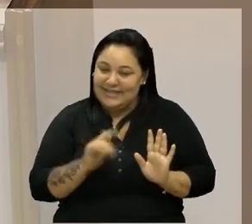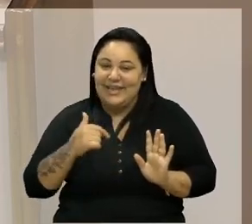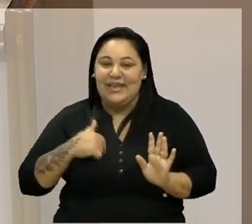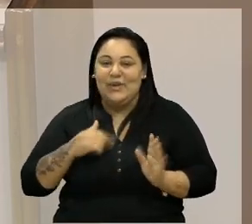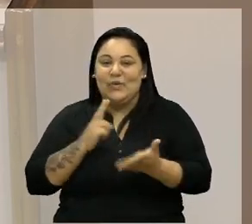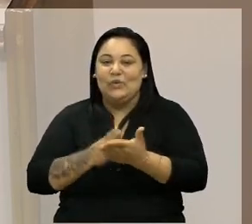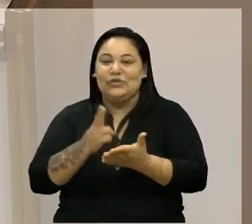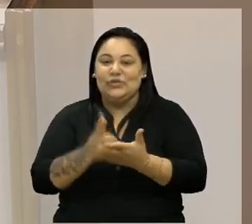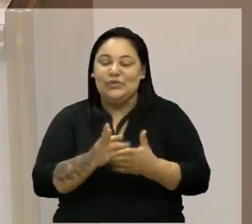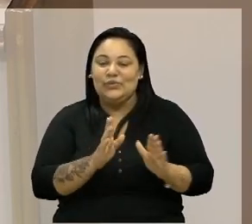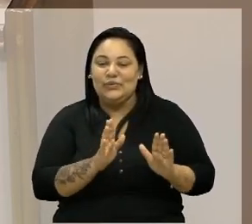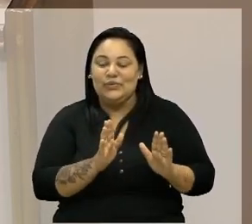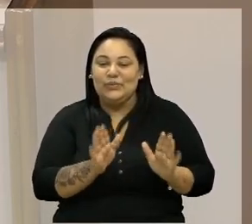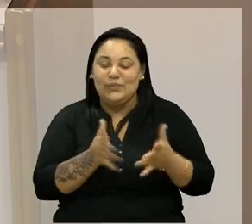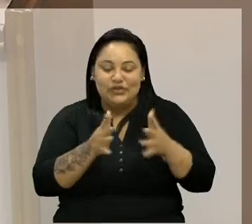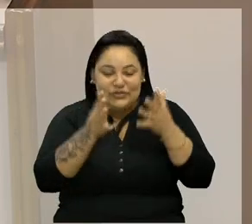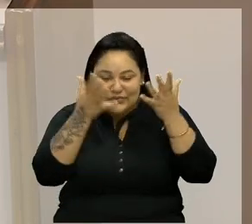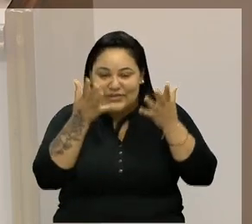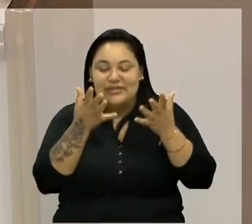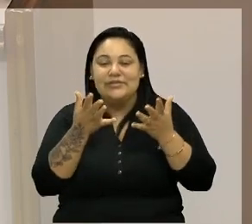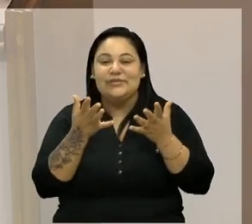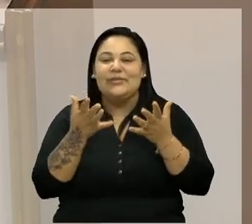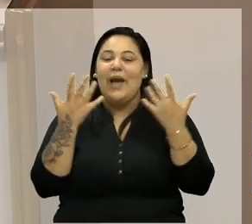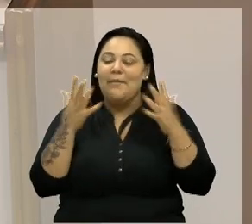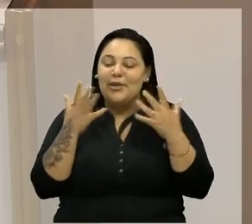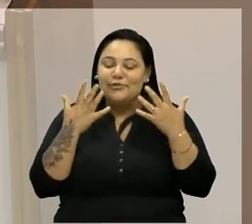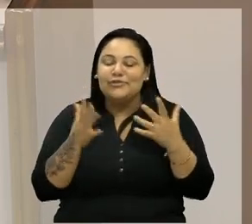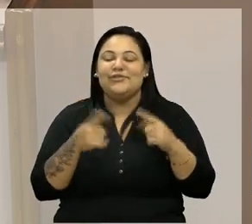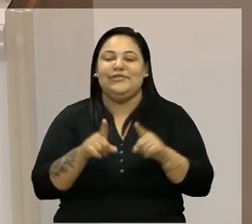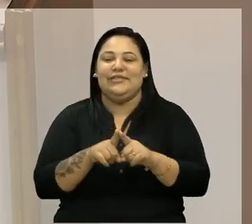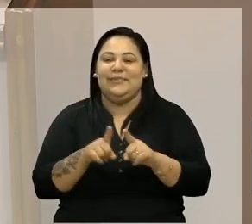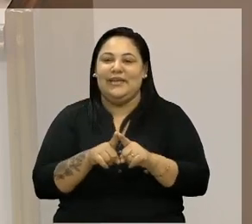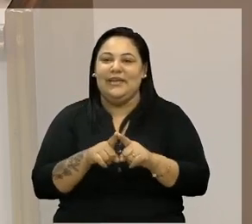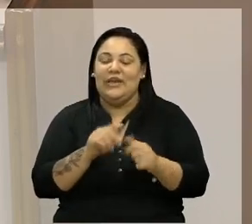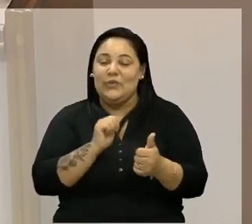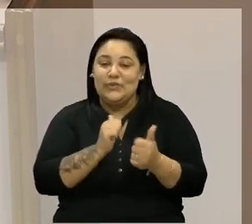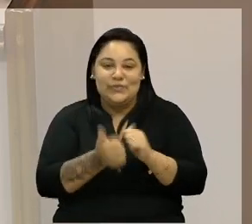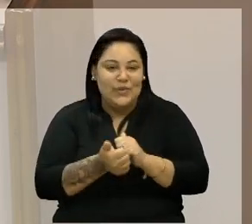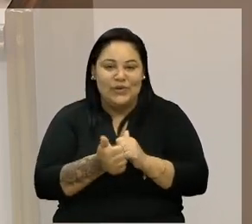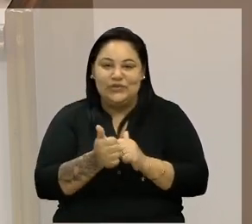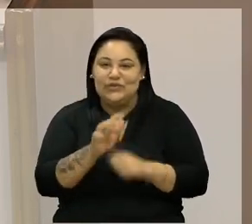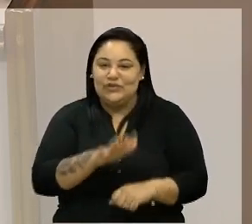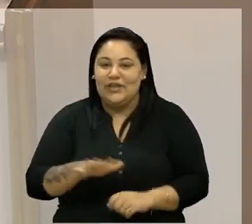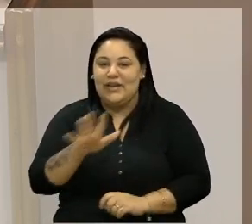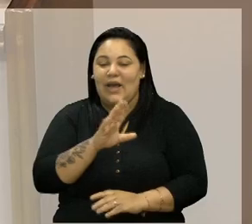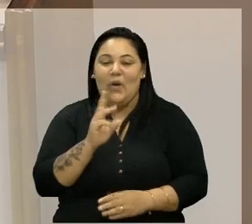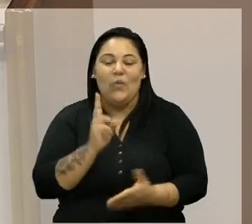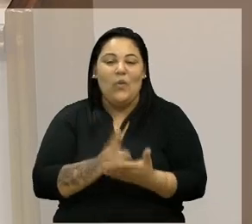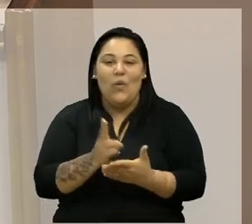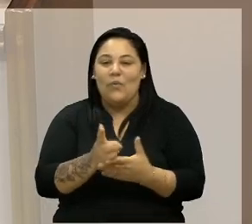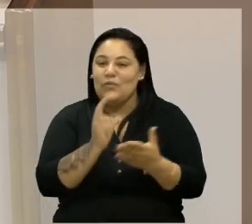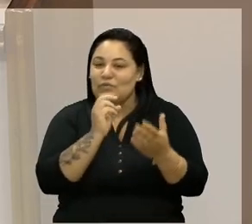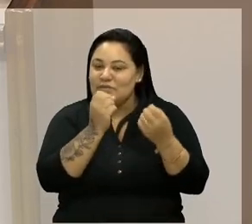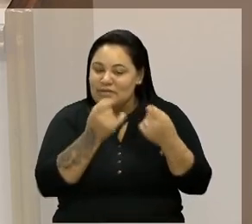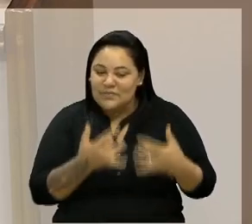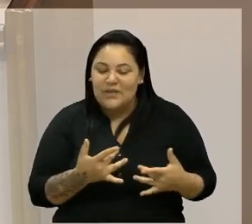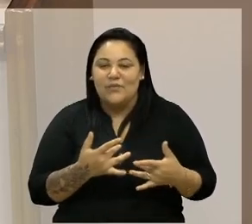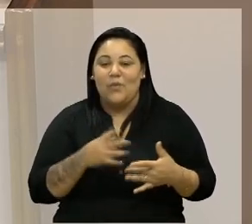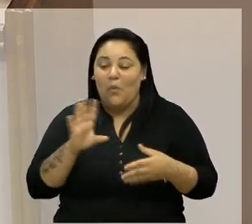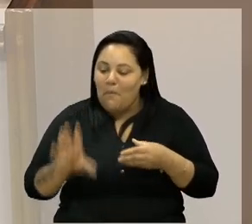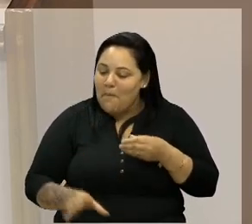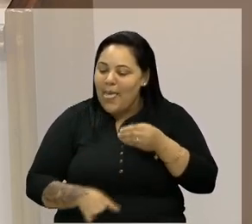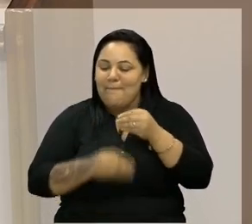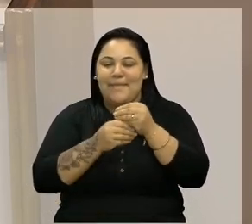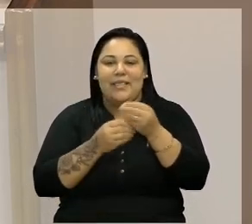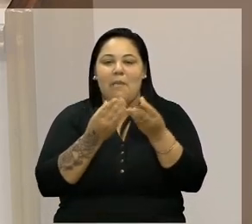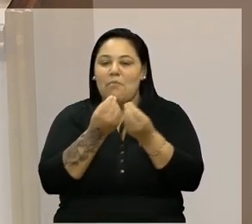de incentivar deixo de aplaudir e o esporte como nós sempre falamos aqui ele agrega um monte